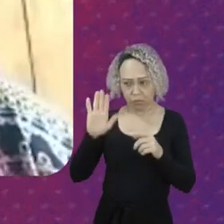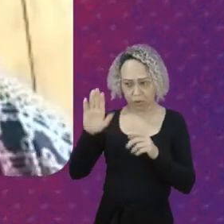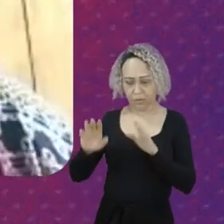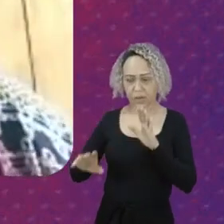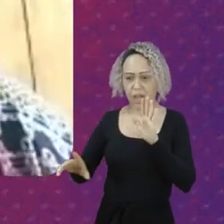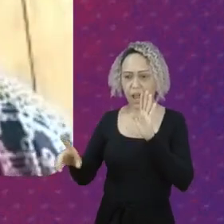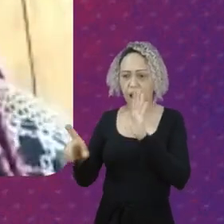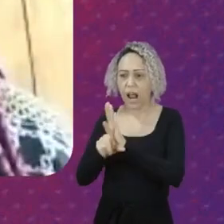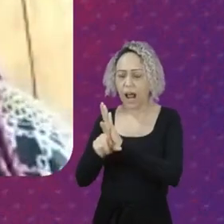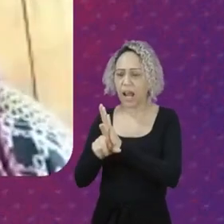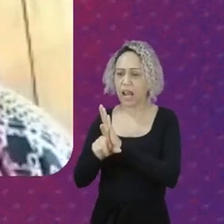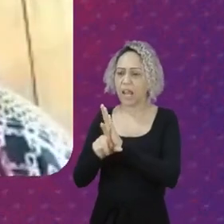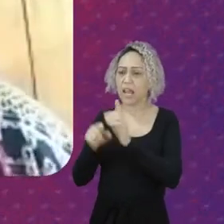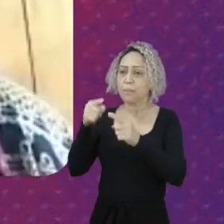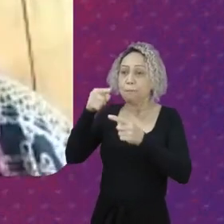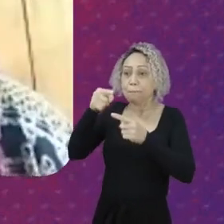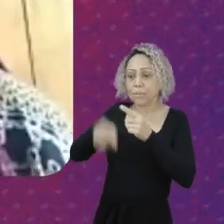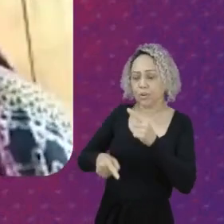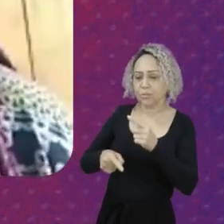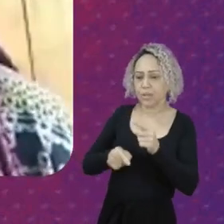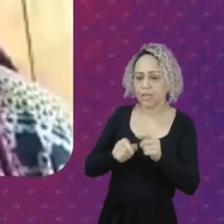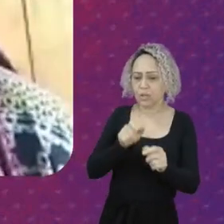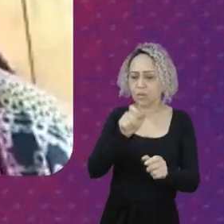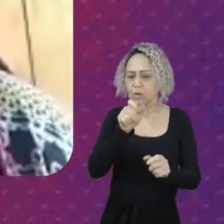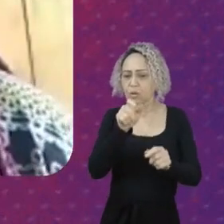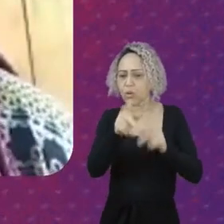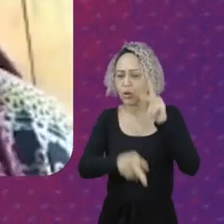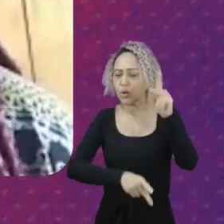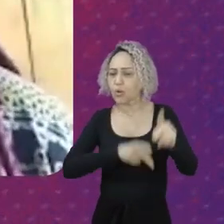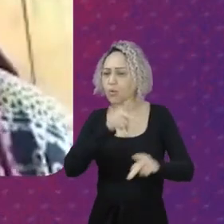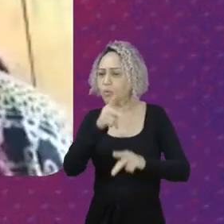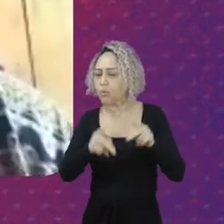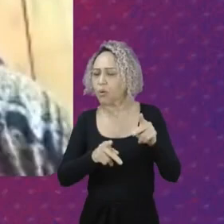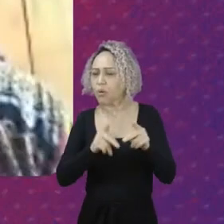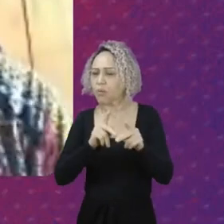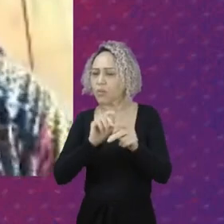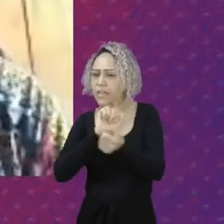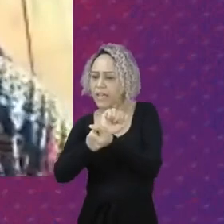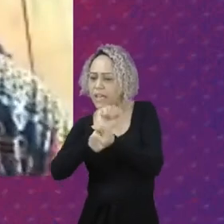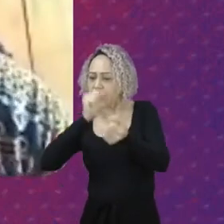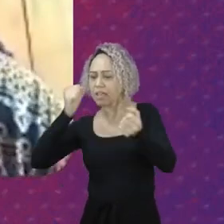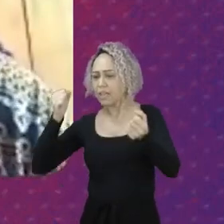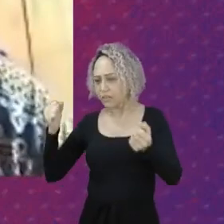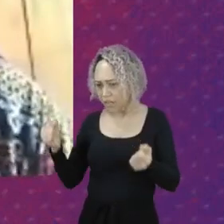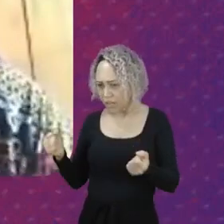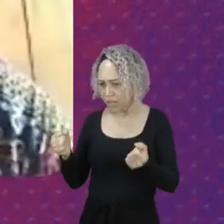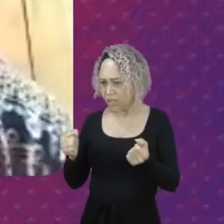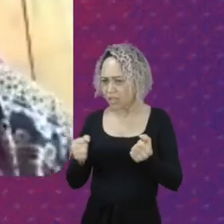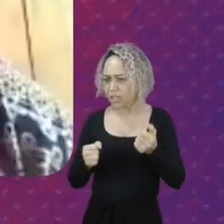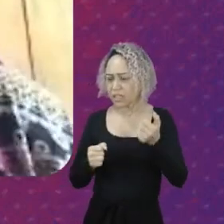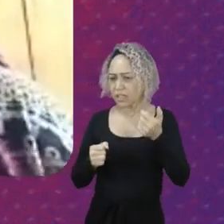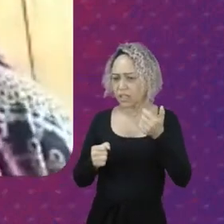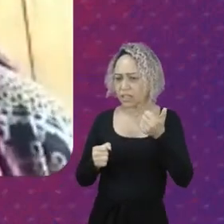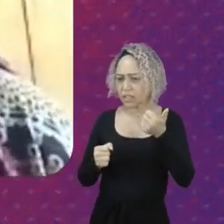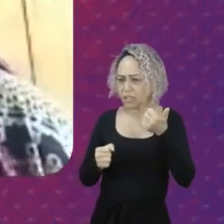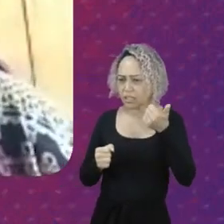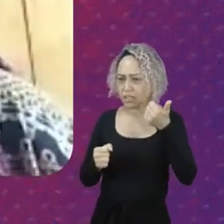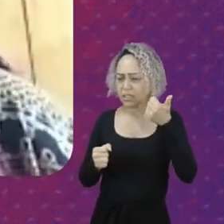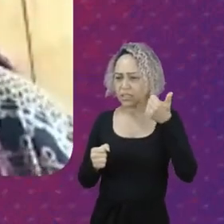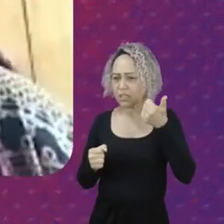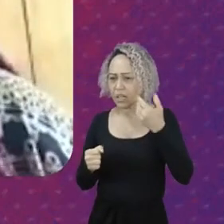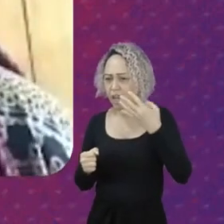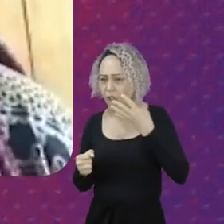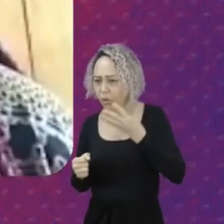população ex-escravizada e que no 14 de maio passa a ser uma população